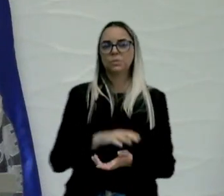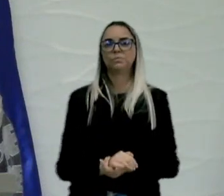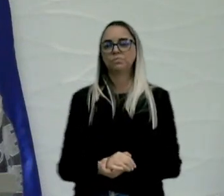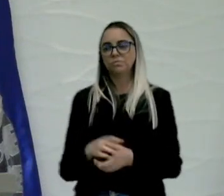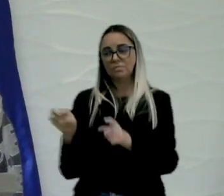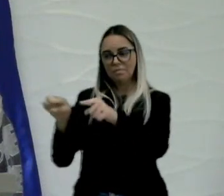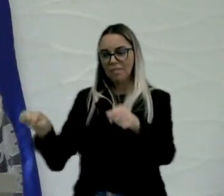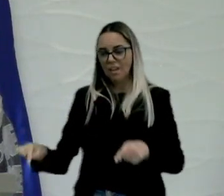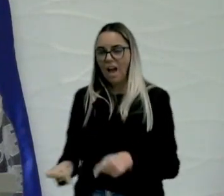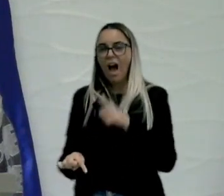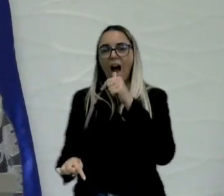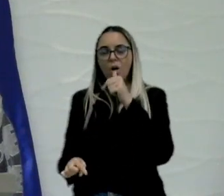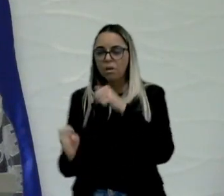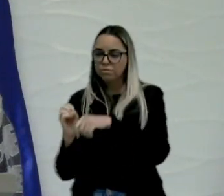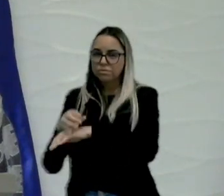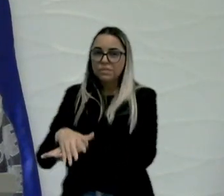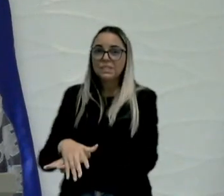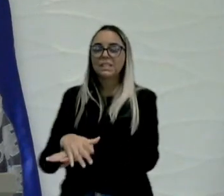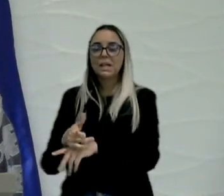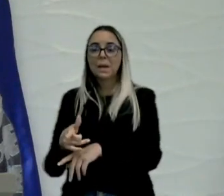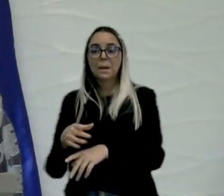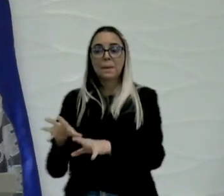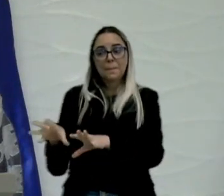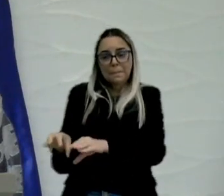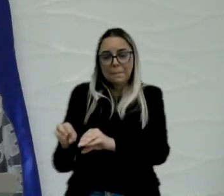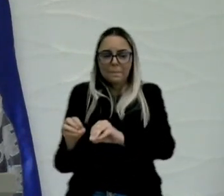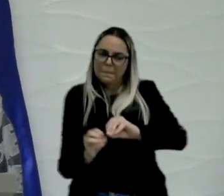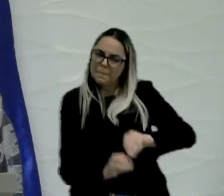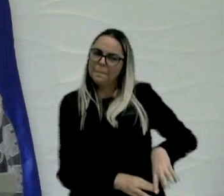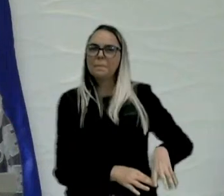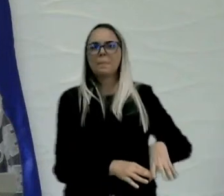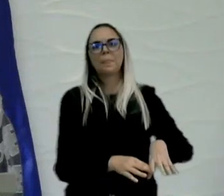piscina daquelas crianças